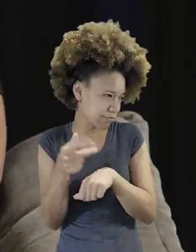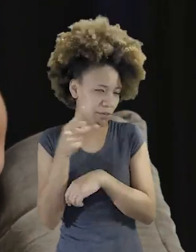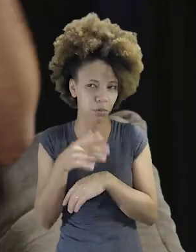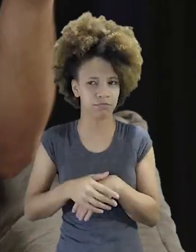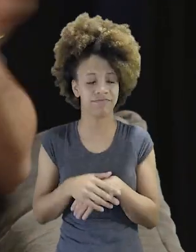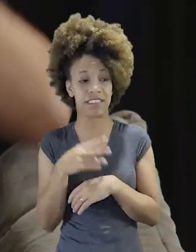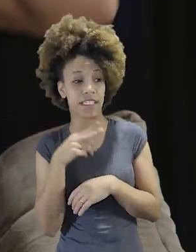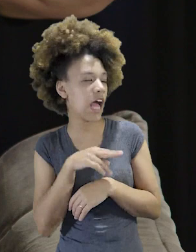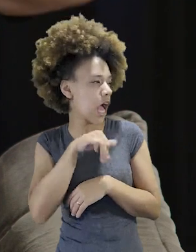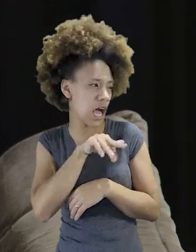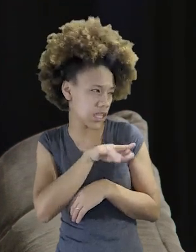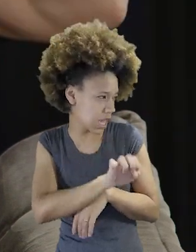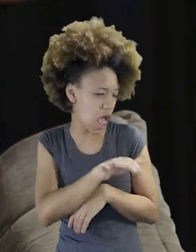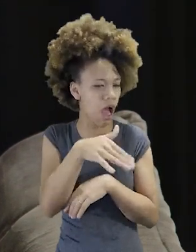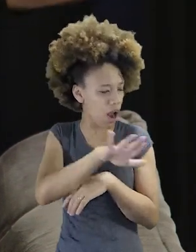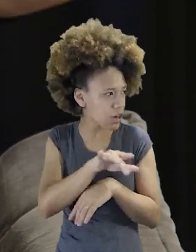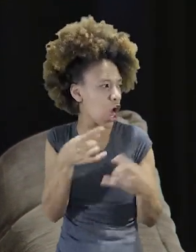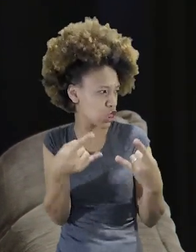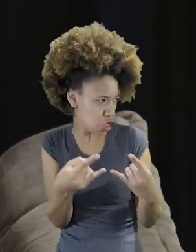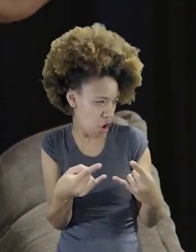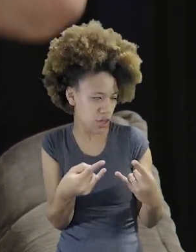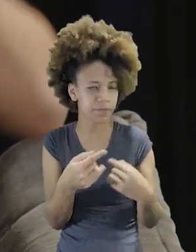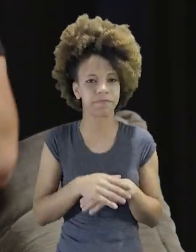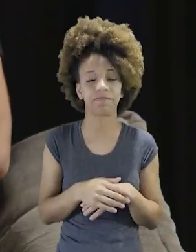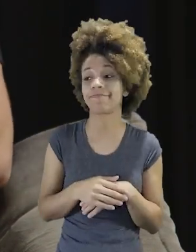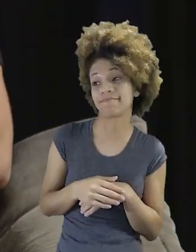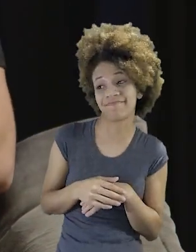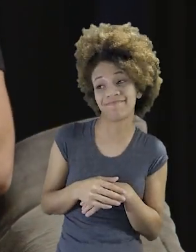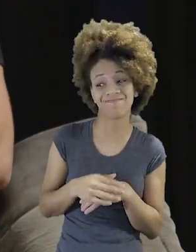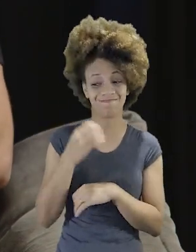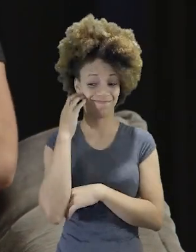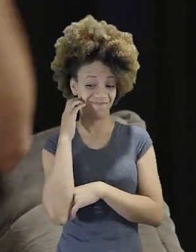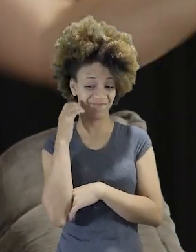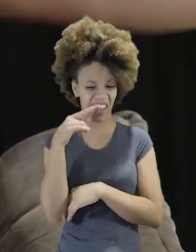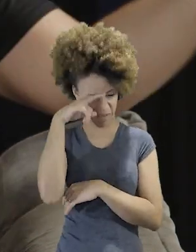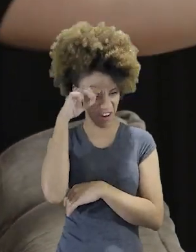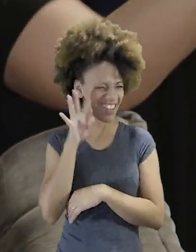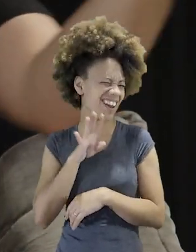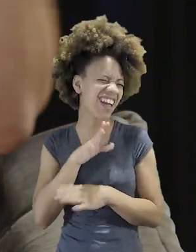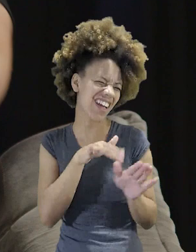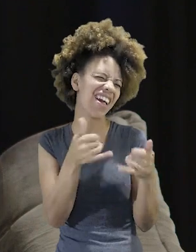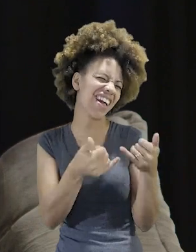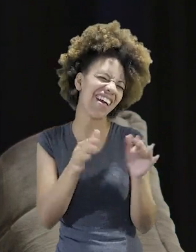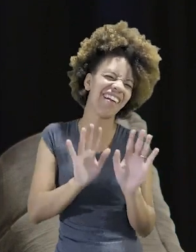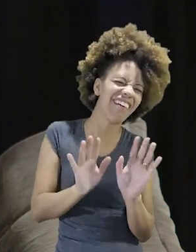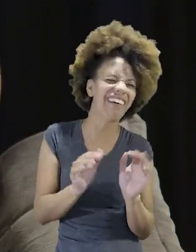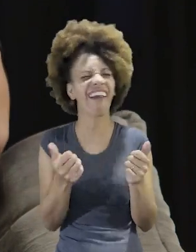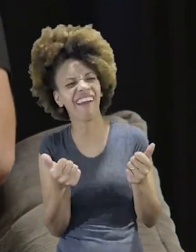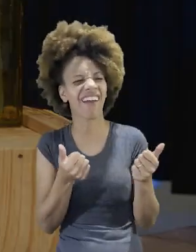assim os caras do André assim a galera do rock que eu sou né os cara olha pra mim falar amor Brinca Aqui